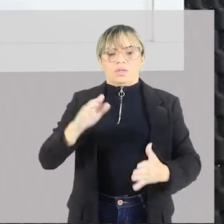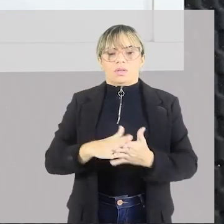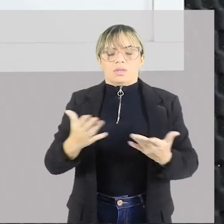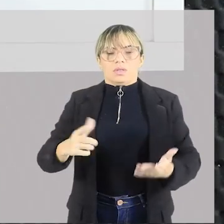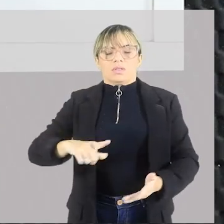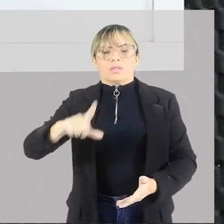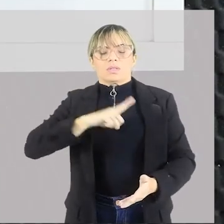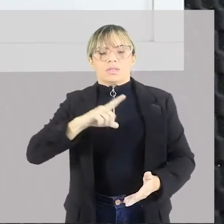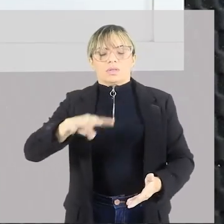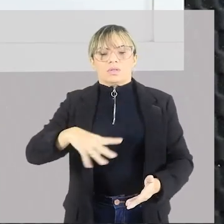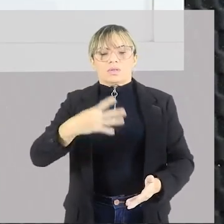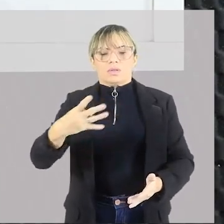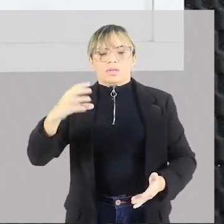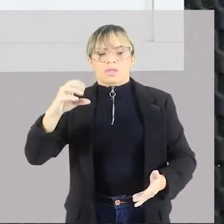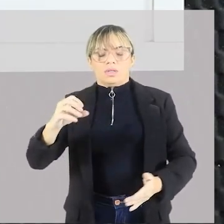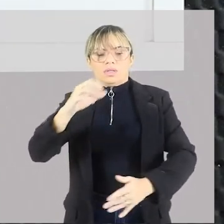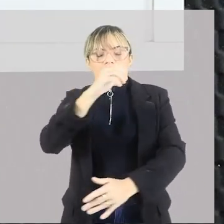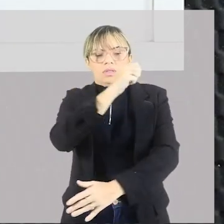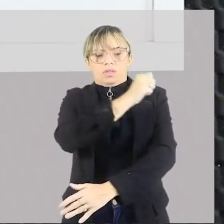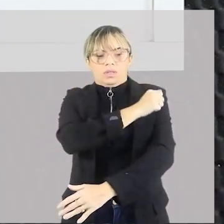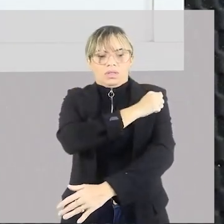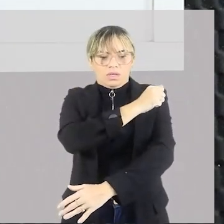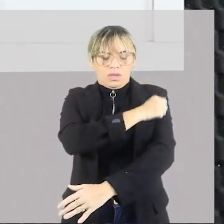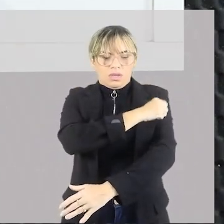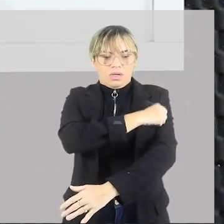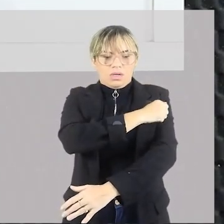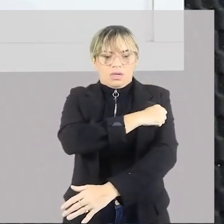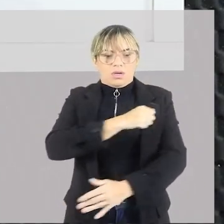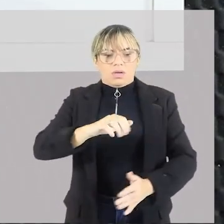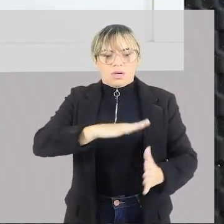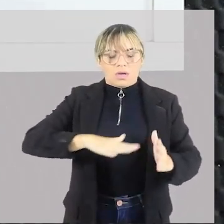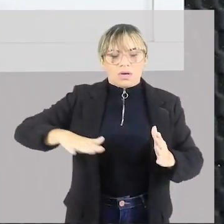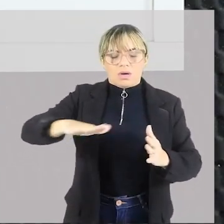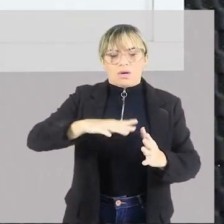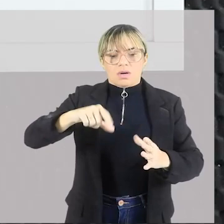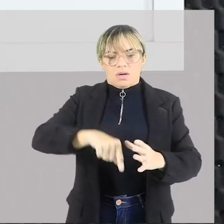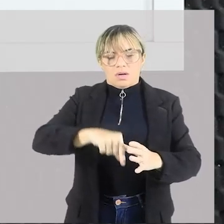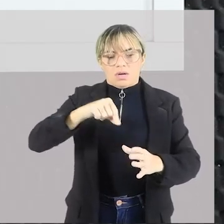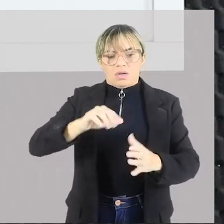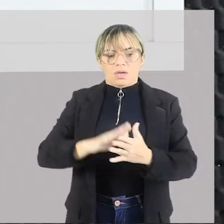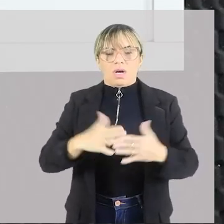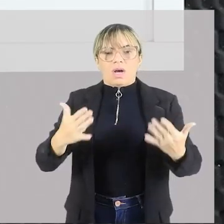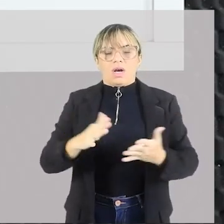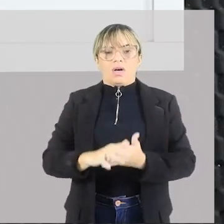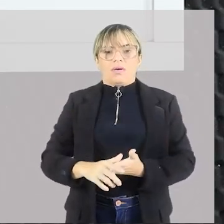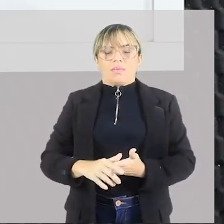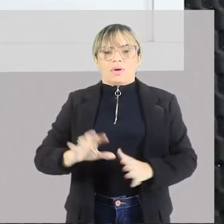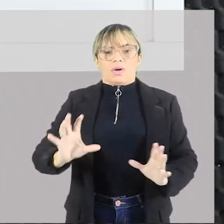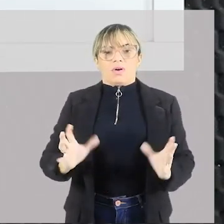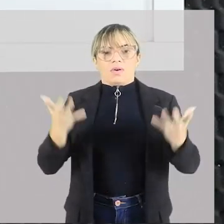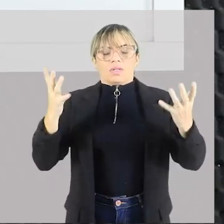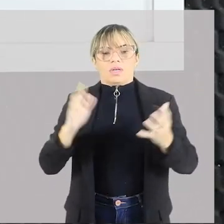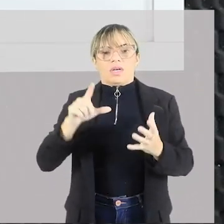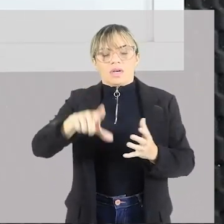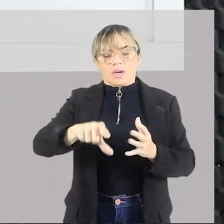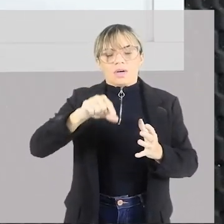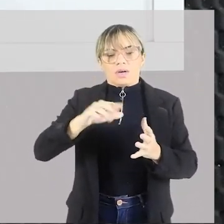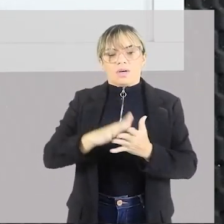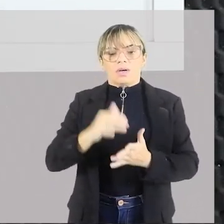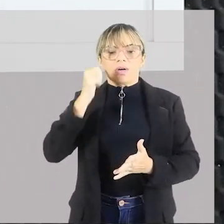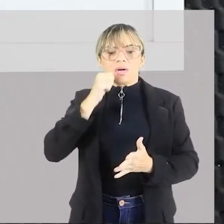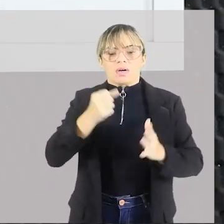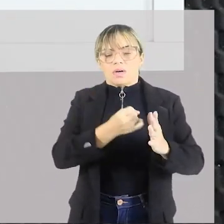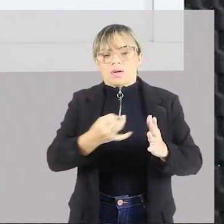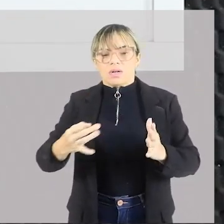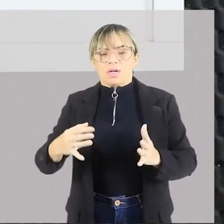amostral certo ah meu evento é tirar uma menina lá tem 12 meninas aí tem um evento é a quantidade